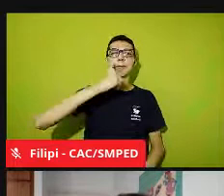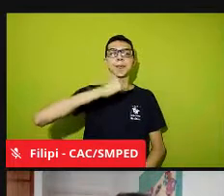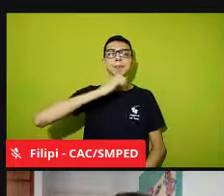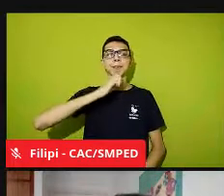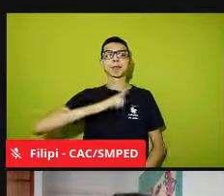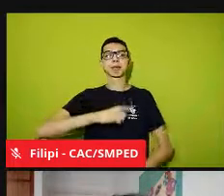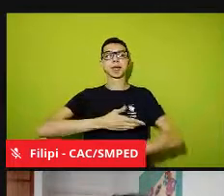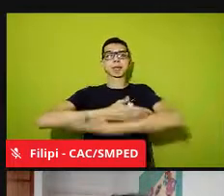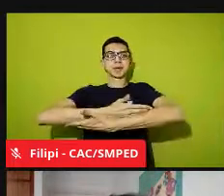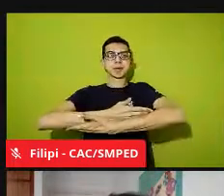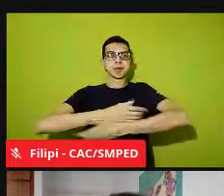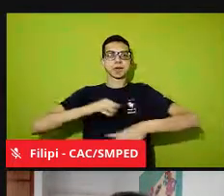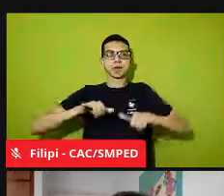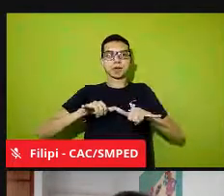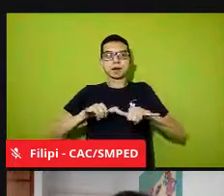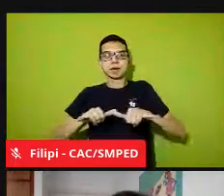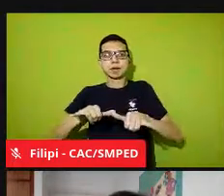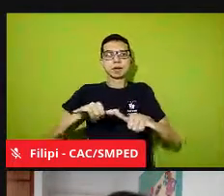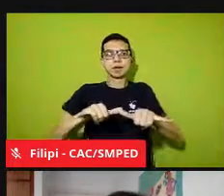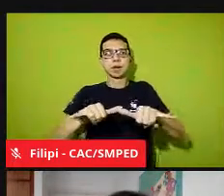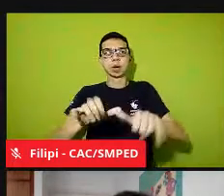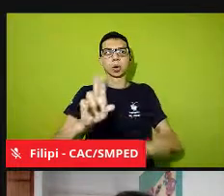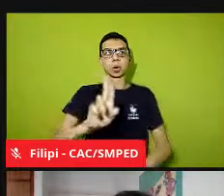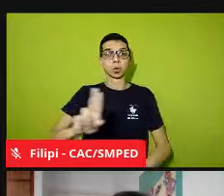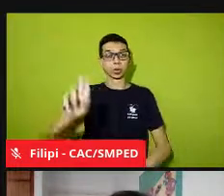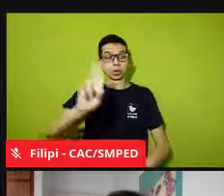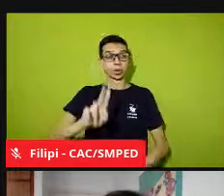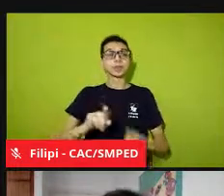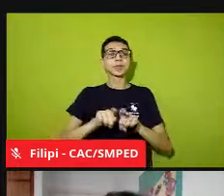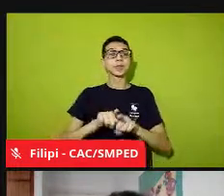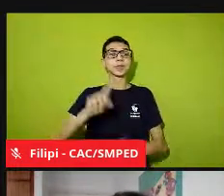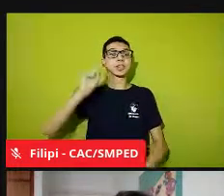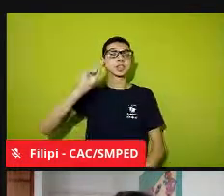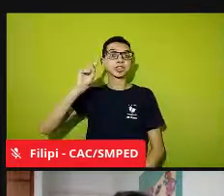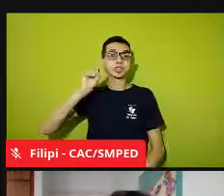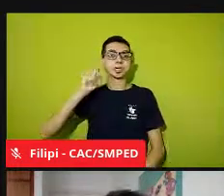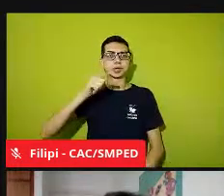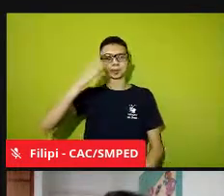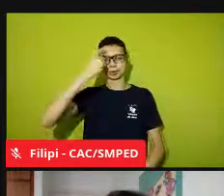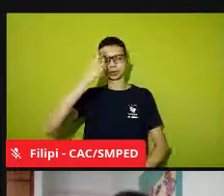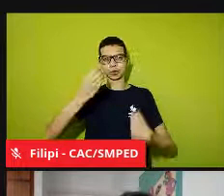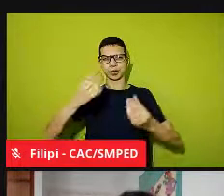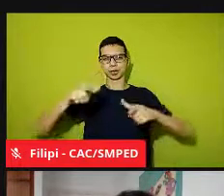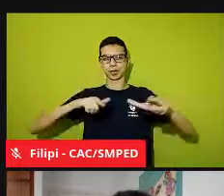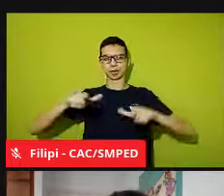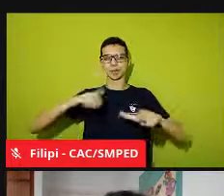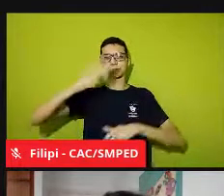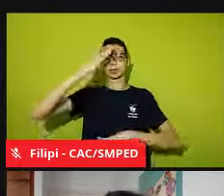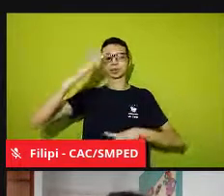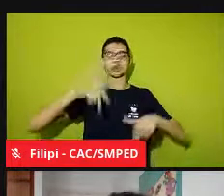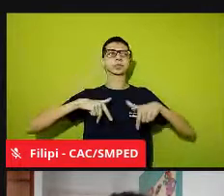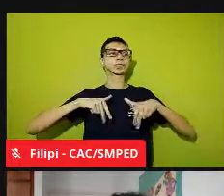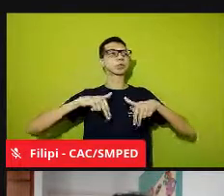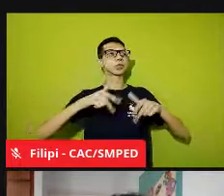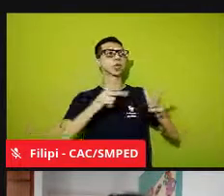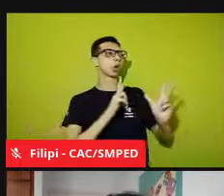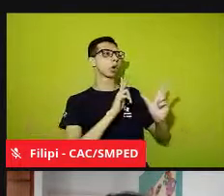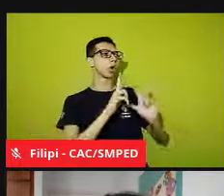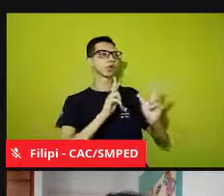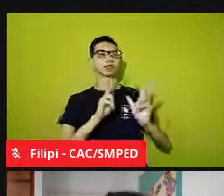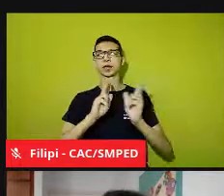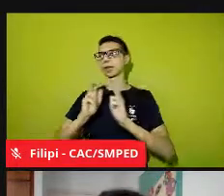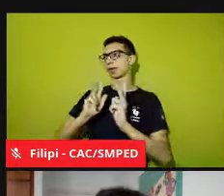E na vida cotidiana mesmo, né? Porque... Se a gente for pensar, quando a gente sai do trabalho com alguém e vai andando, conversando, e cada um, uma